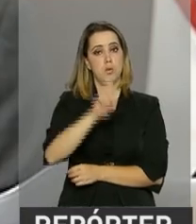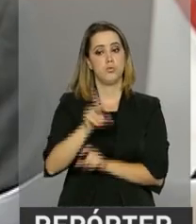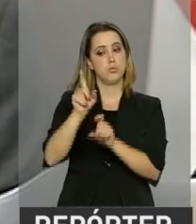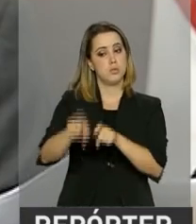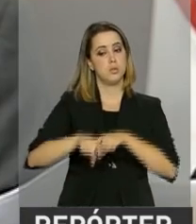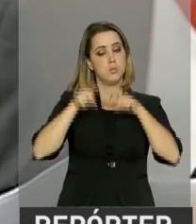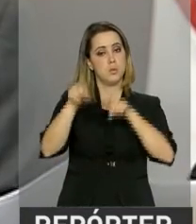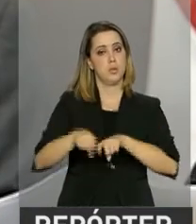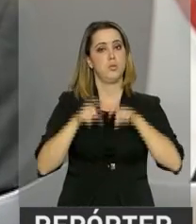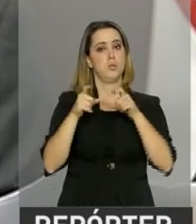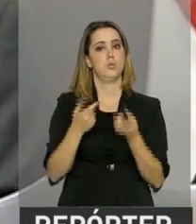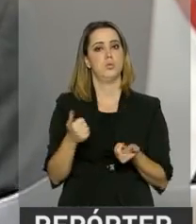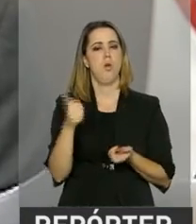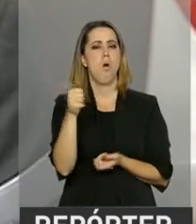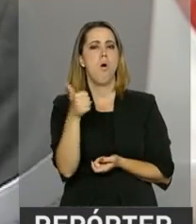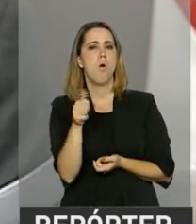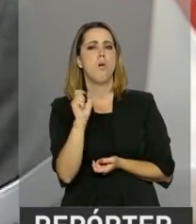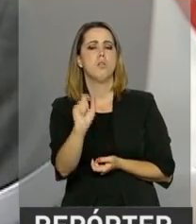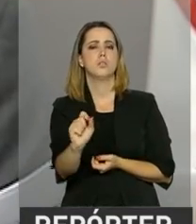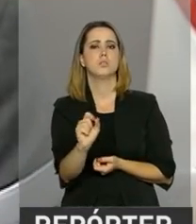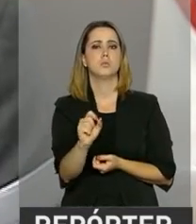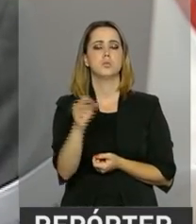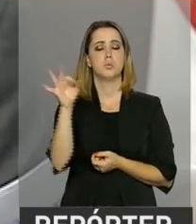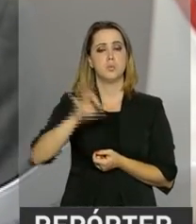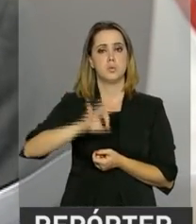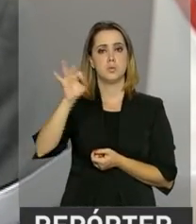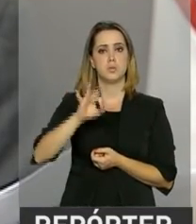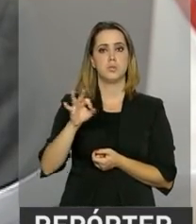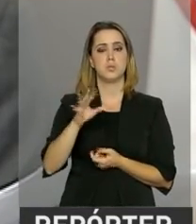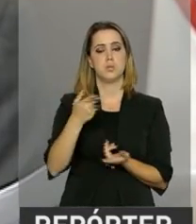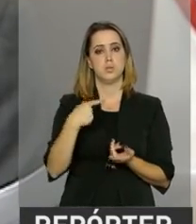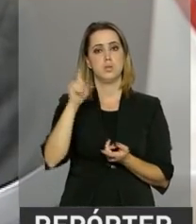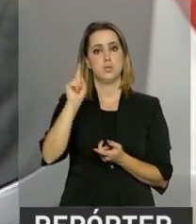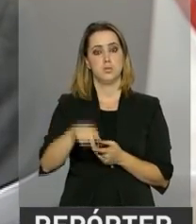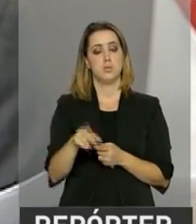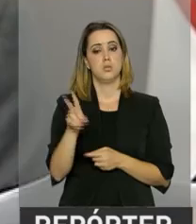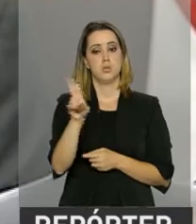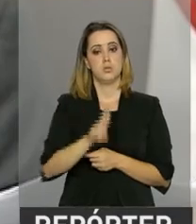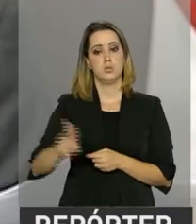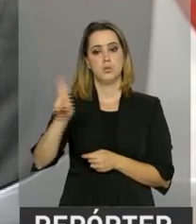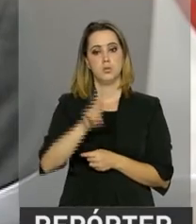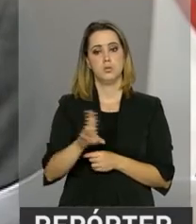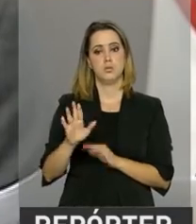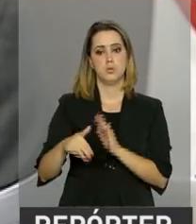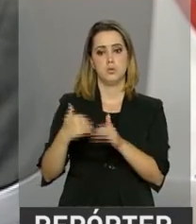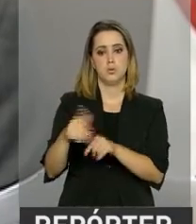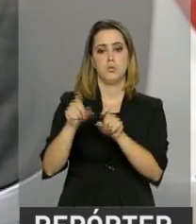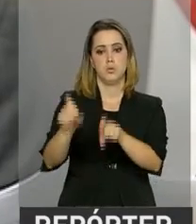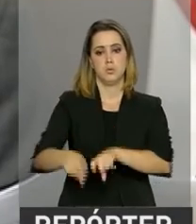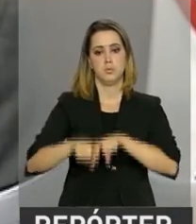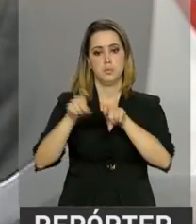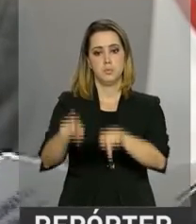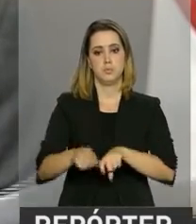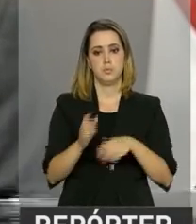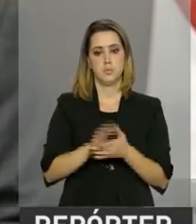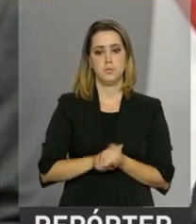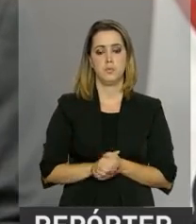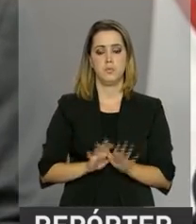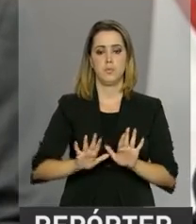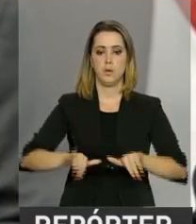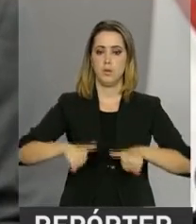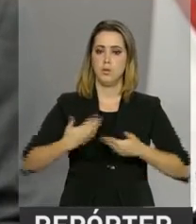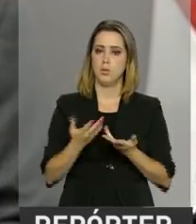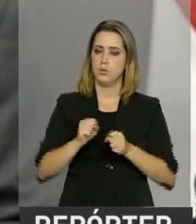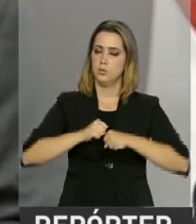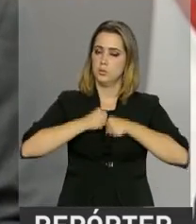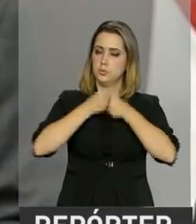né? 11% do território brasileiro é mantido pelos produtores rurais sem receber um centavo por nada disso. Então, o